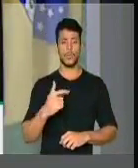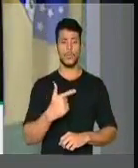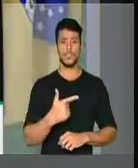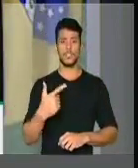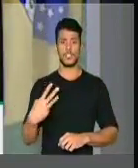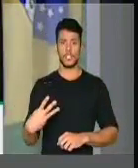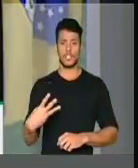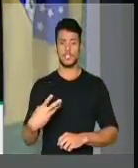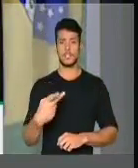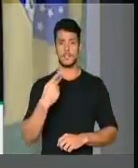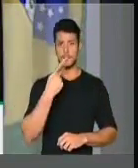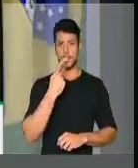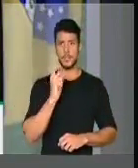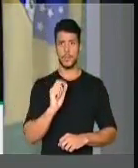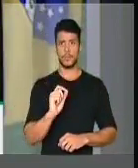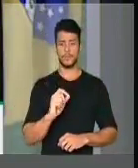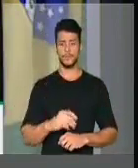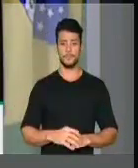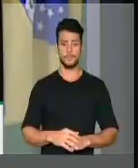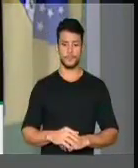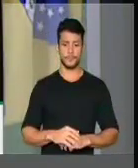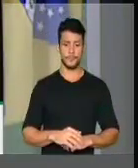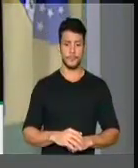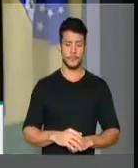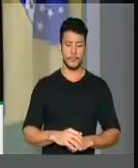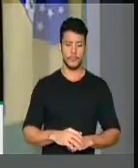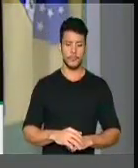assim, cuja sabedoria